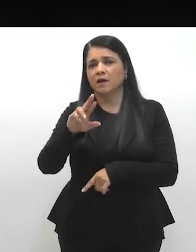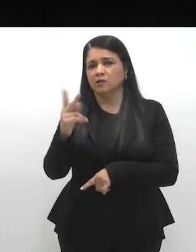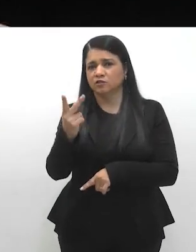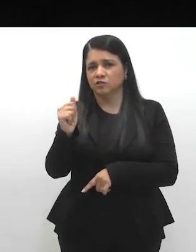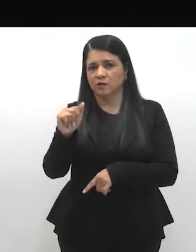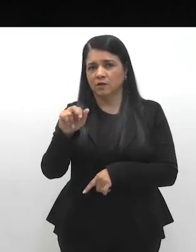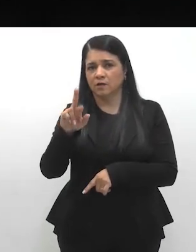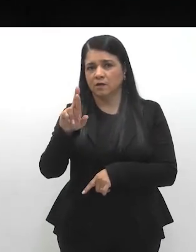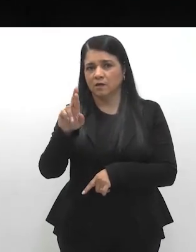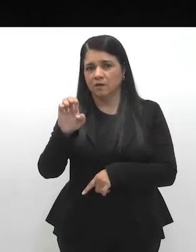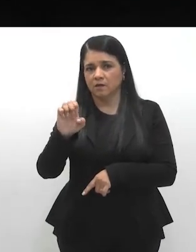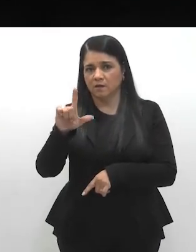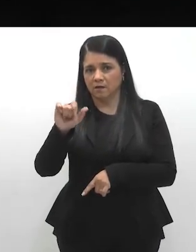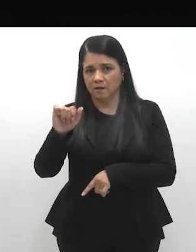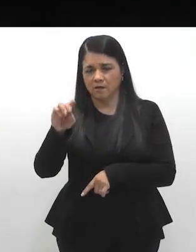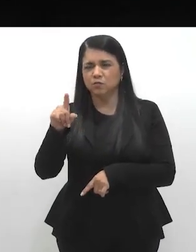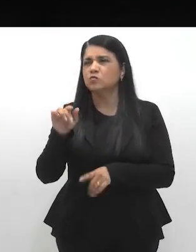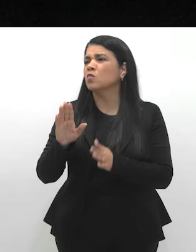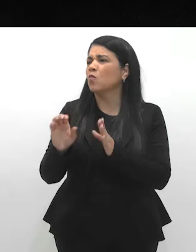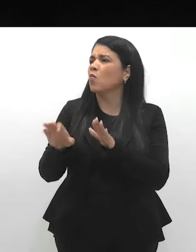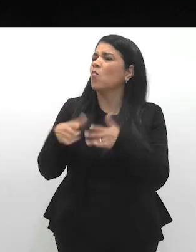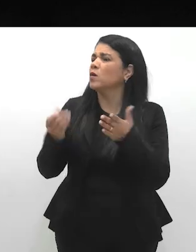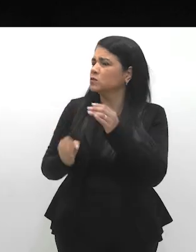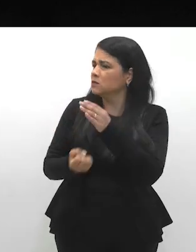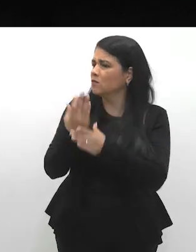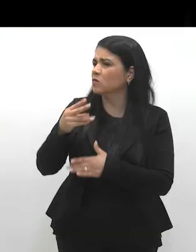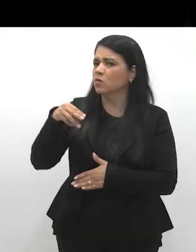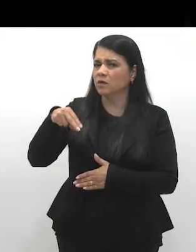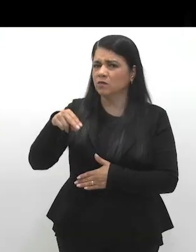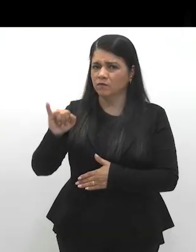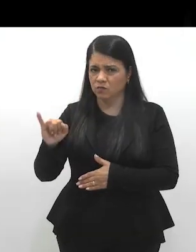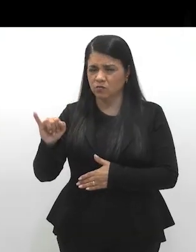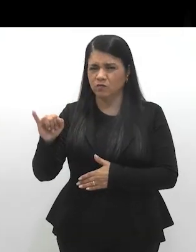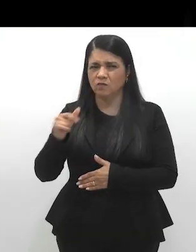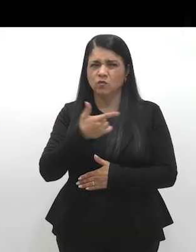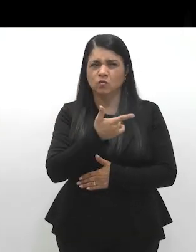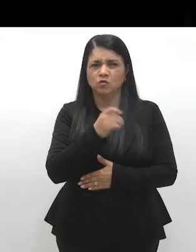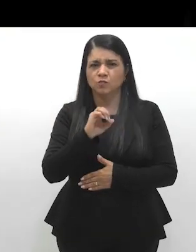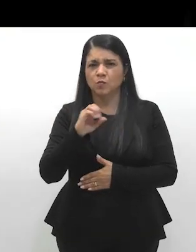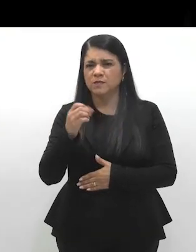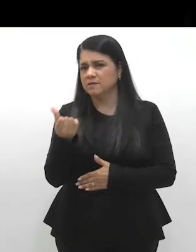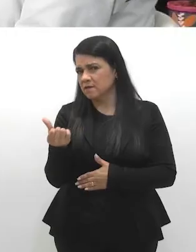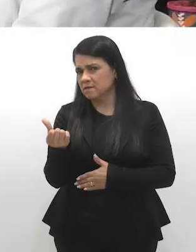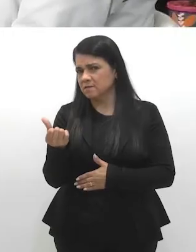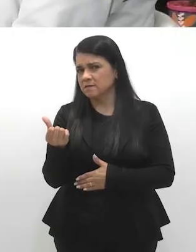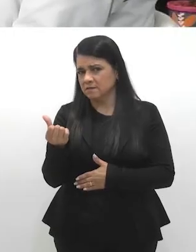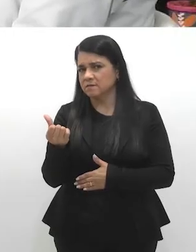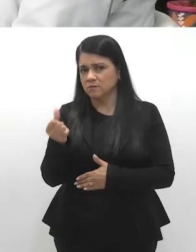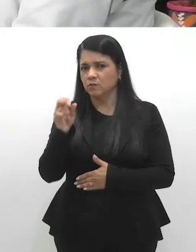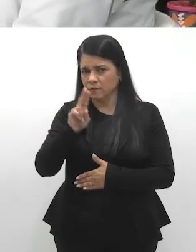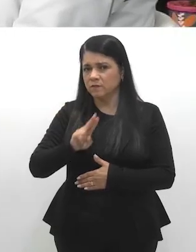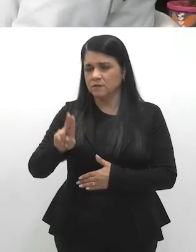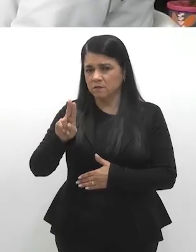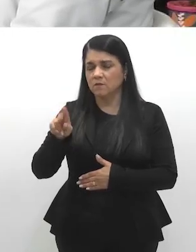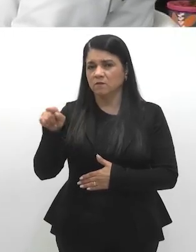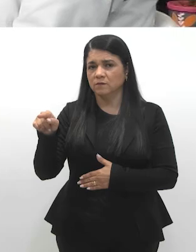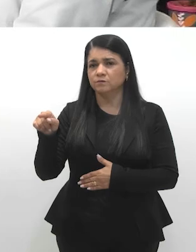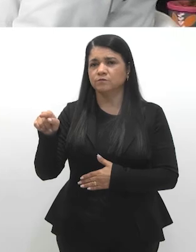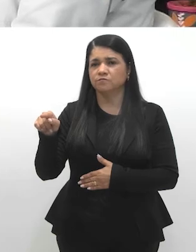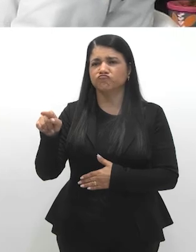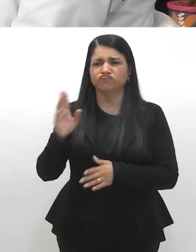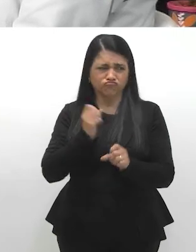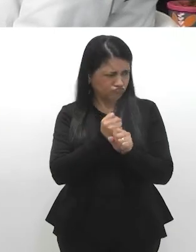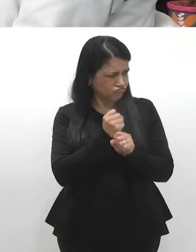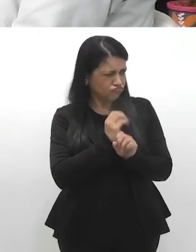bacharelado, e temos parcerias também bastante interessantes. Foi quando que inaugurou a de Nova Iguaçu? De Nova Iguaçu foi 2006. Tem